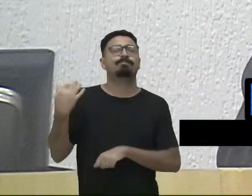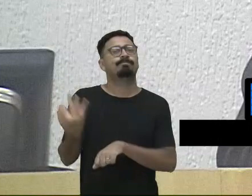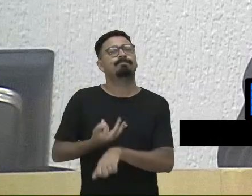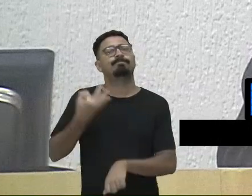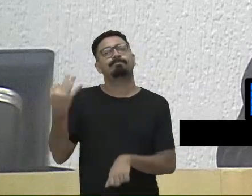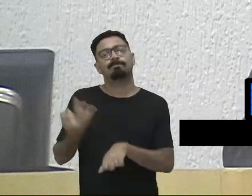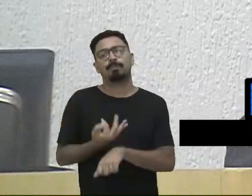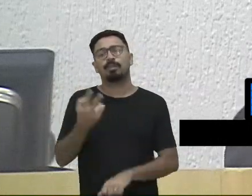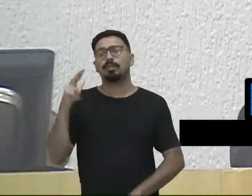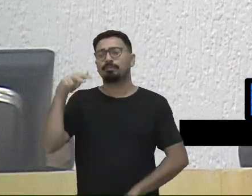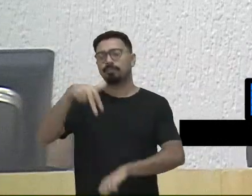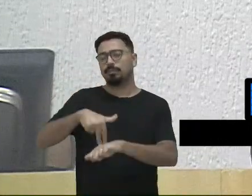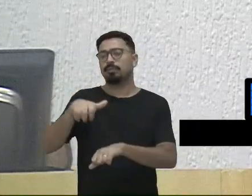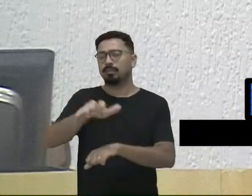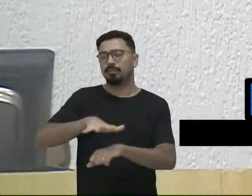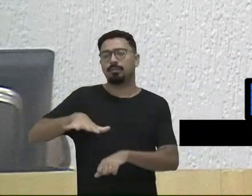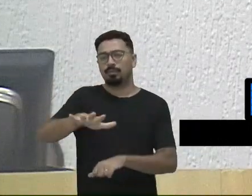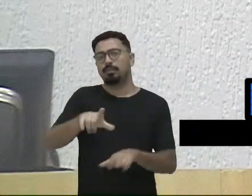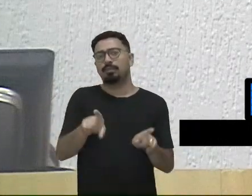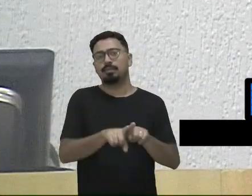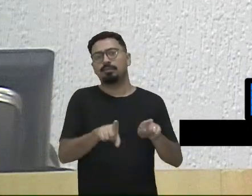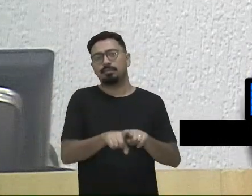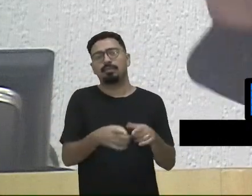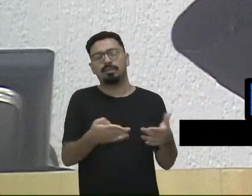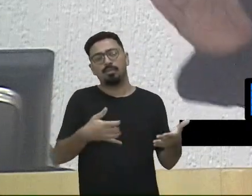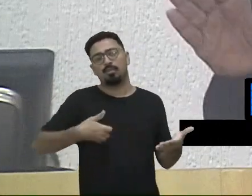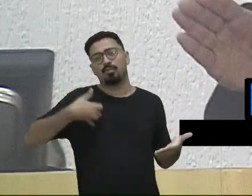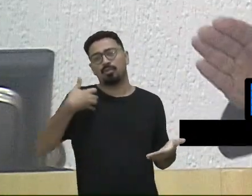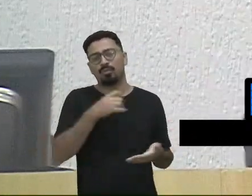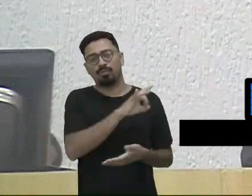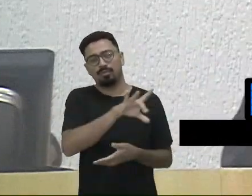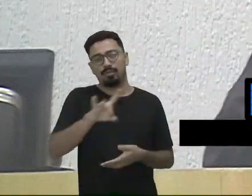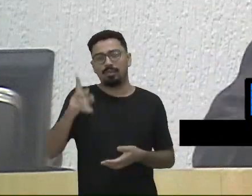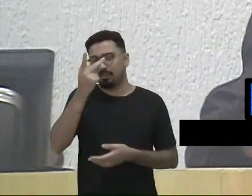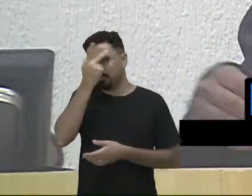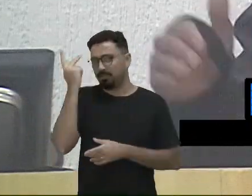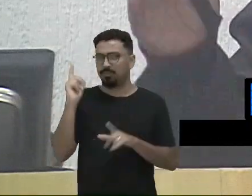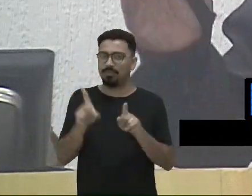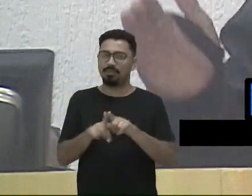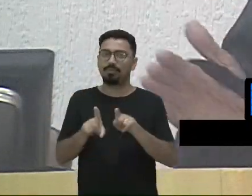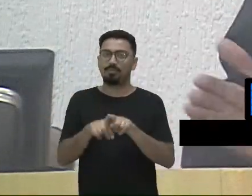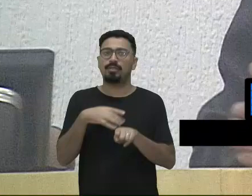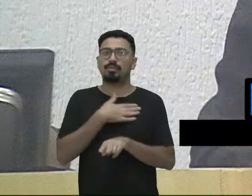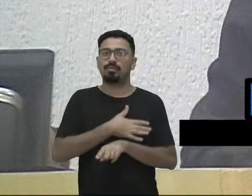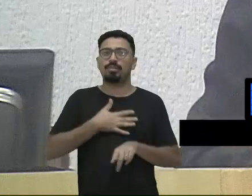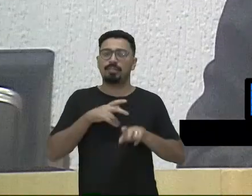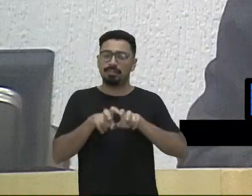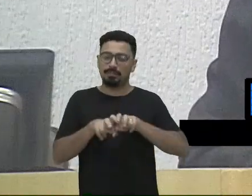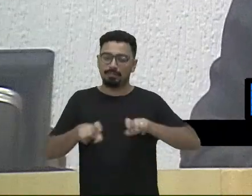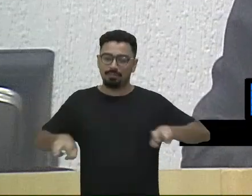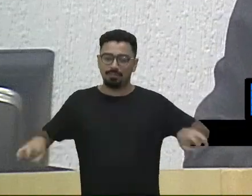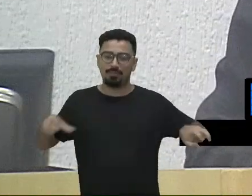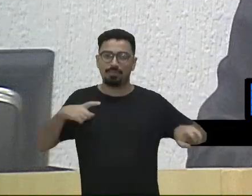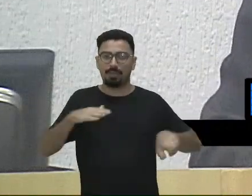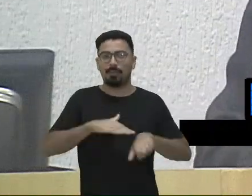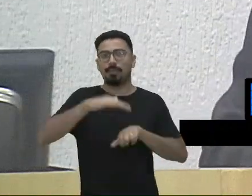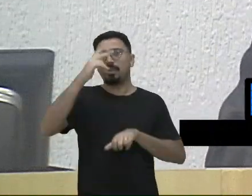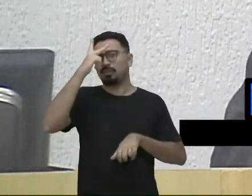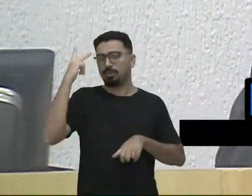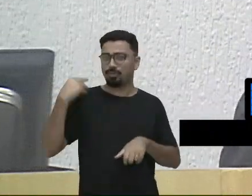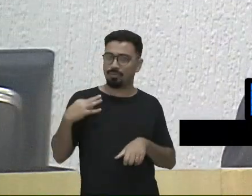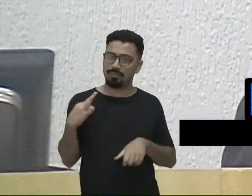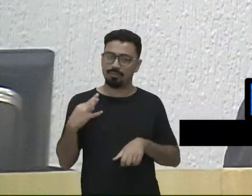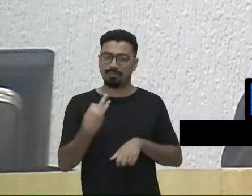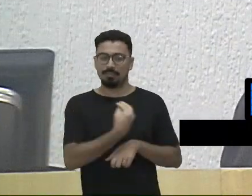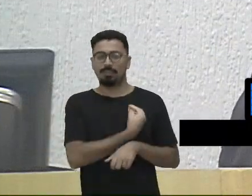esses espaços. Então, estou muito orgulhoso de cada pessoa que está aqui. Gostaria que essa mesa tivesse mais pessoas trans e acredito que